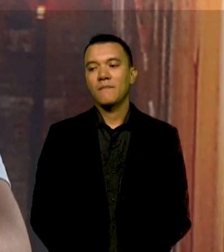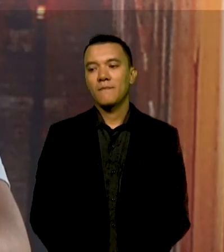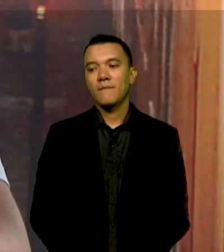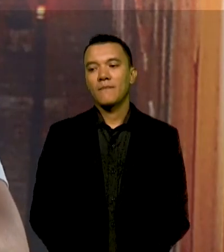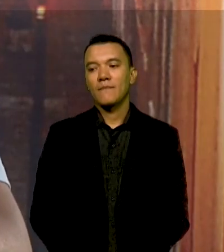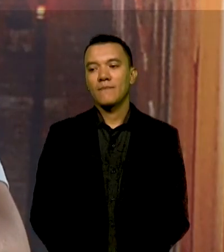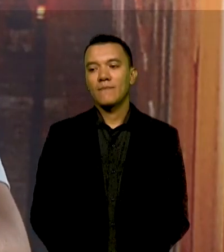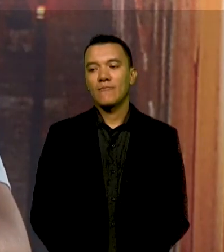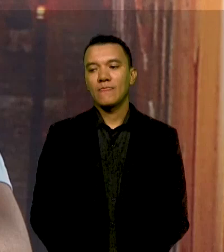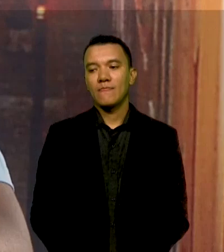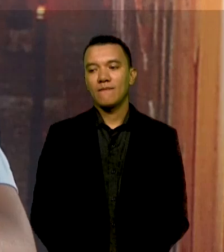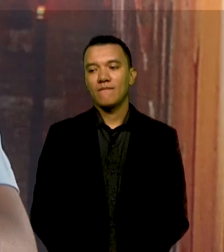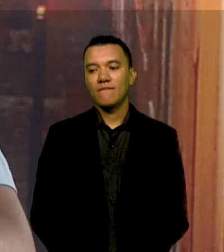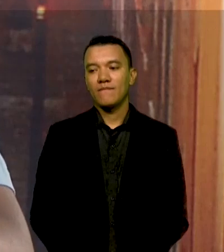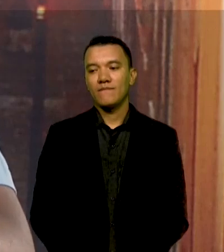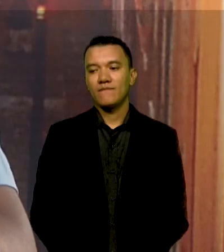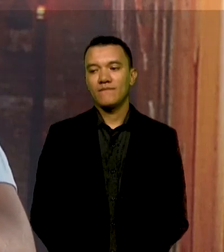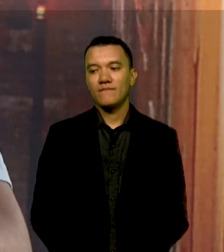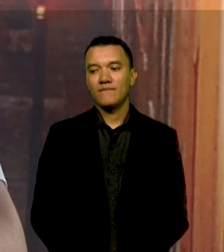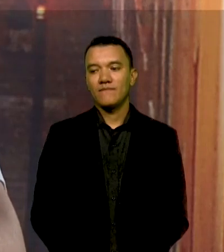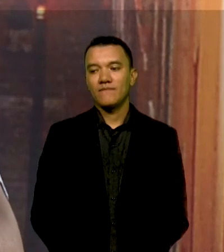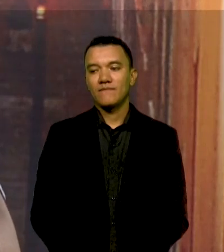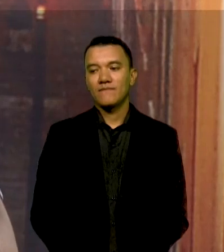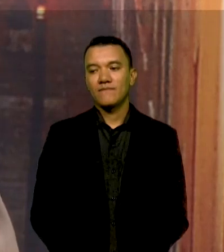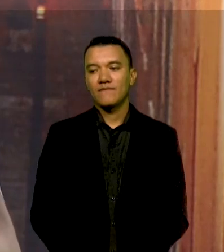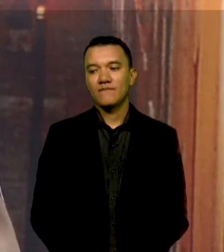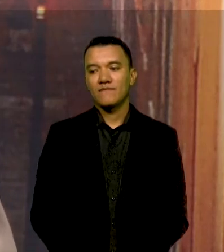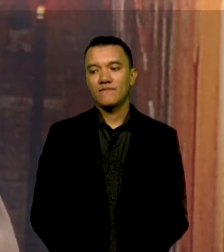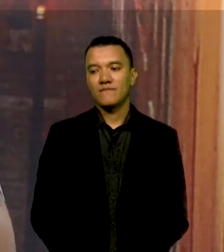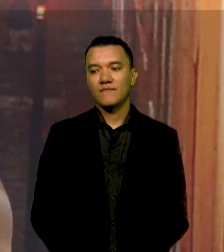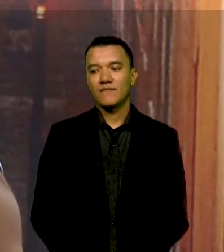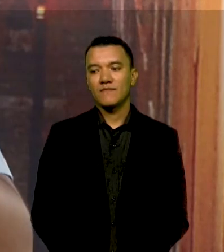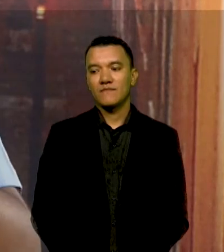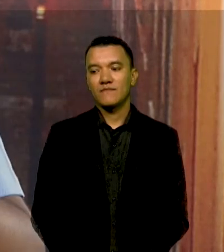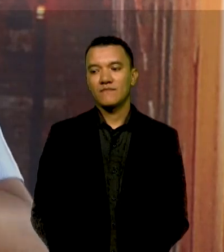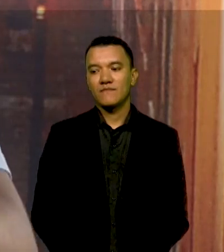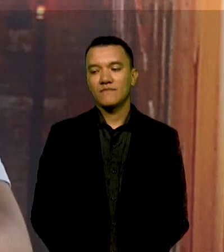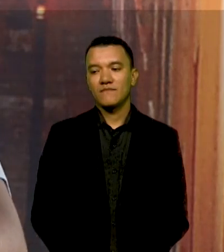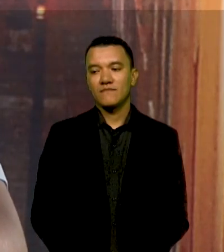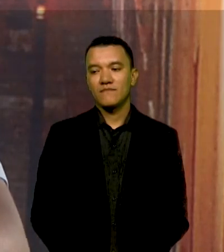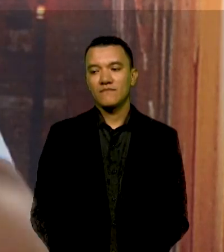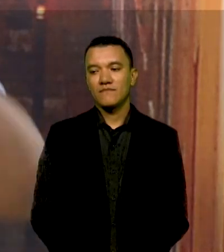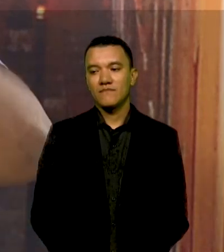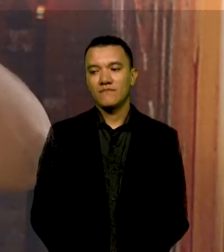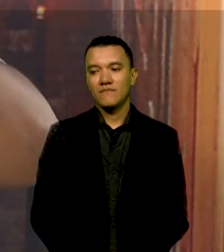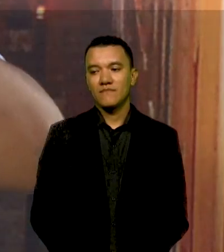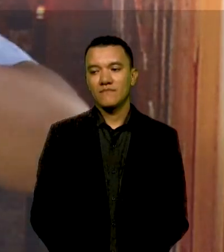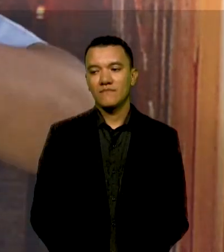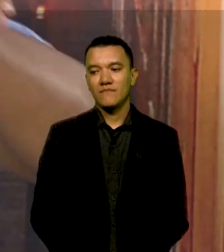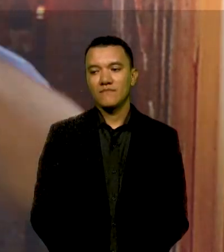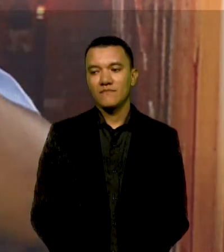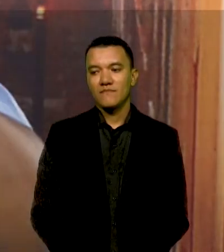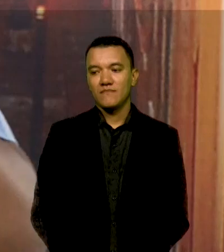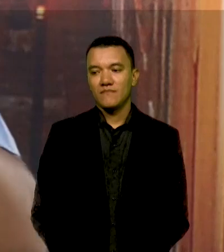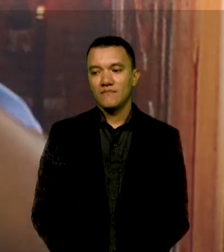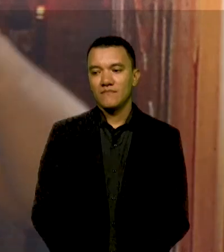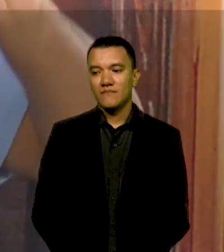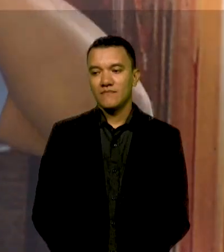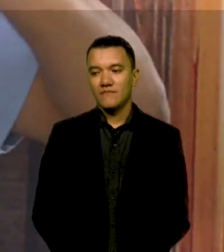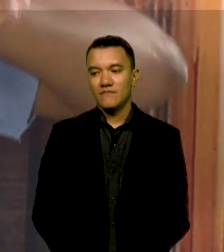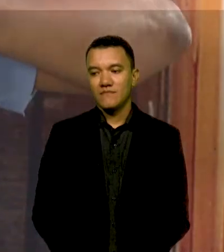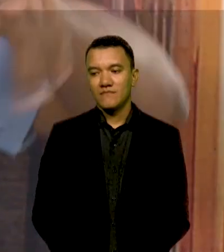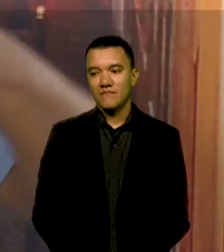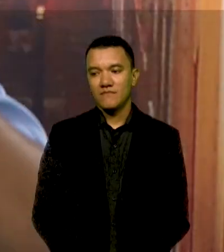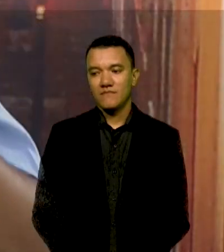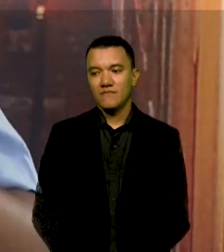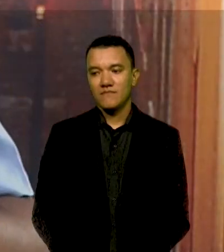aprender alguma coisa, consiga entender alguma coisa. Então é muito importante a presença dos intérpretes em todos os espaços. Antes, quando